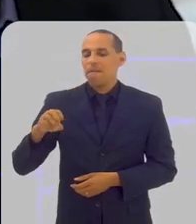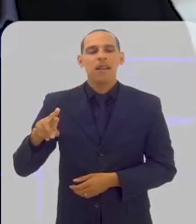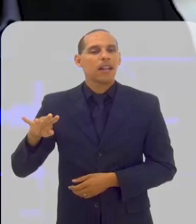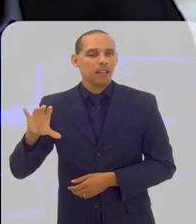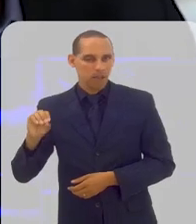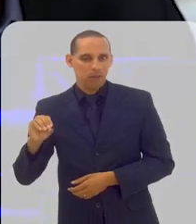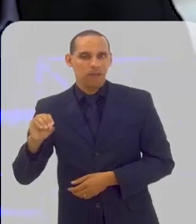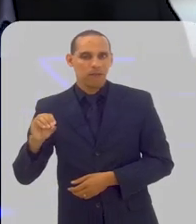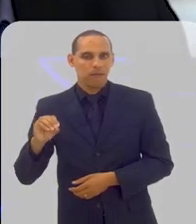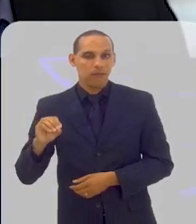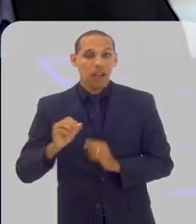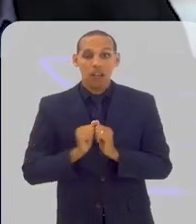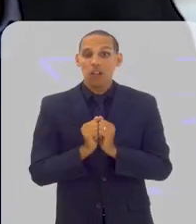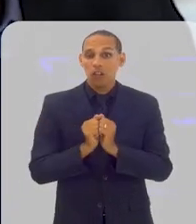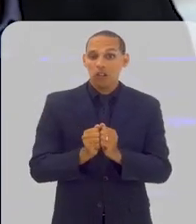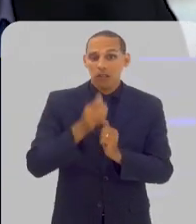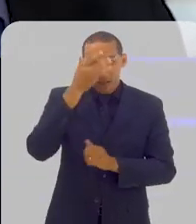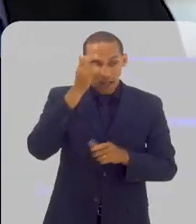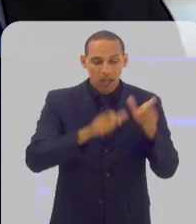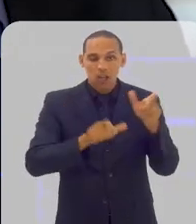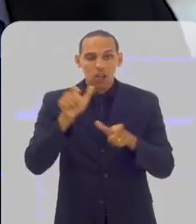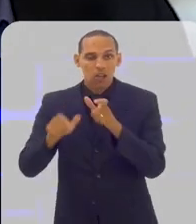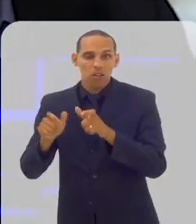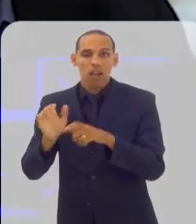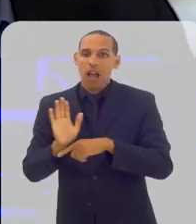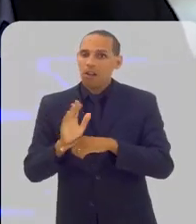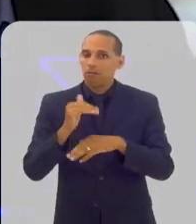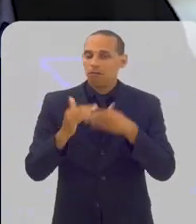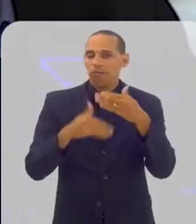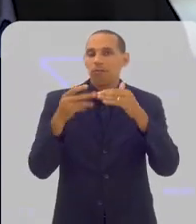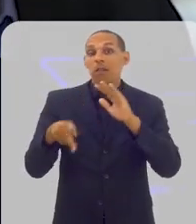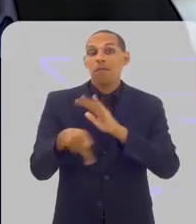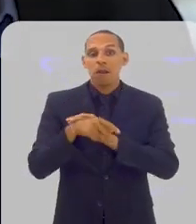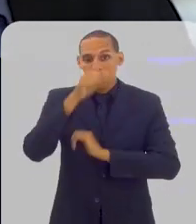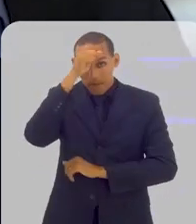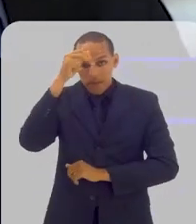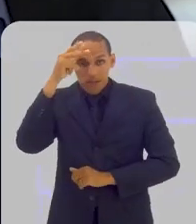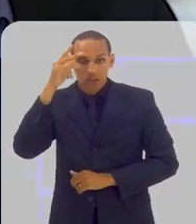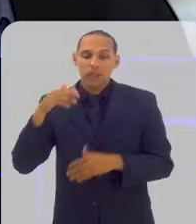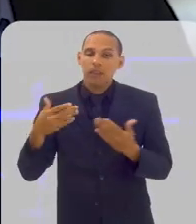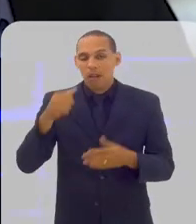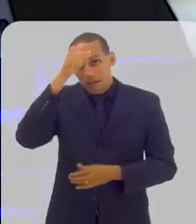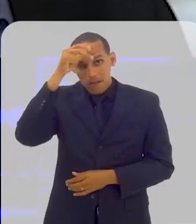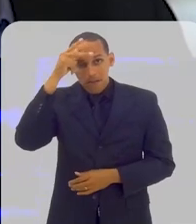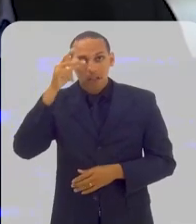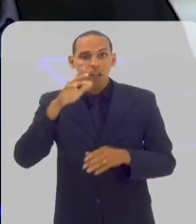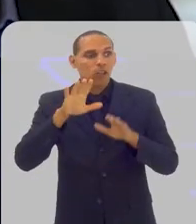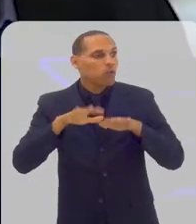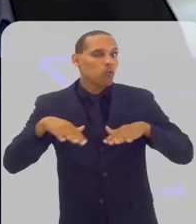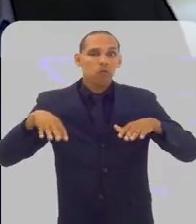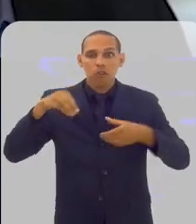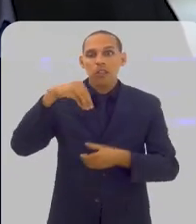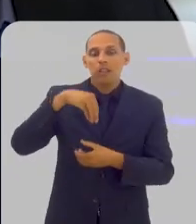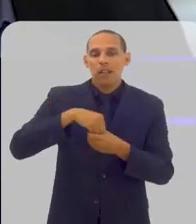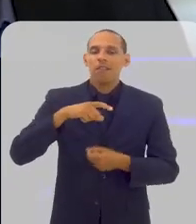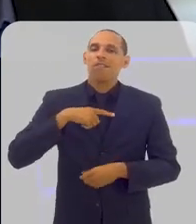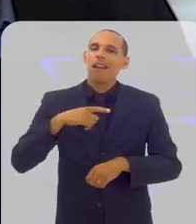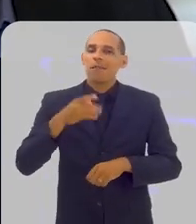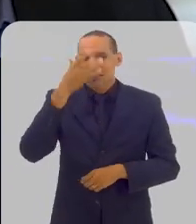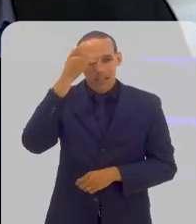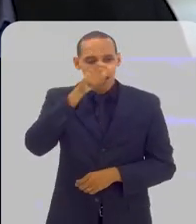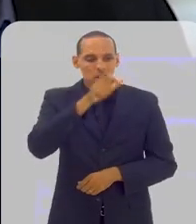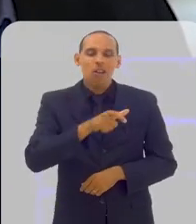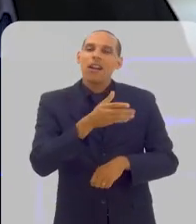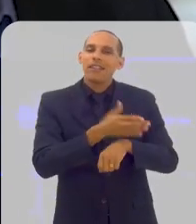nós fizemos uma reunião nessa conversa com os agentes de desenvolvimento das prefeituras então todas as prefeituras tem um agentes